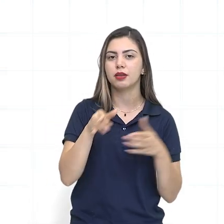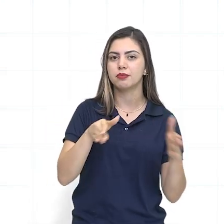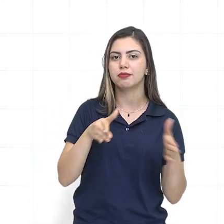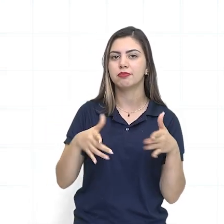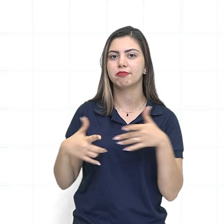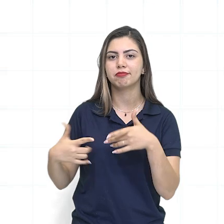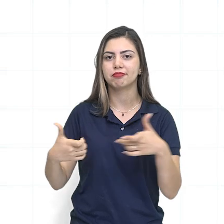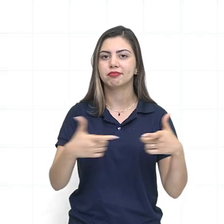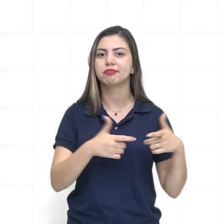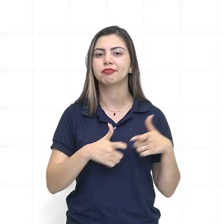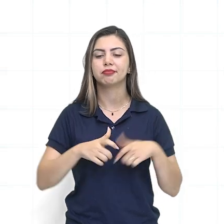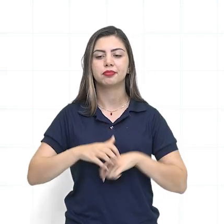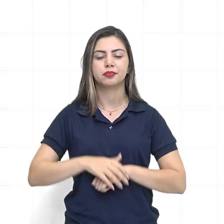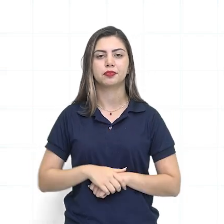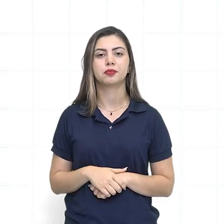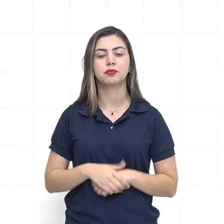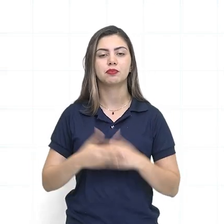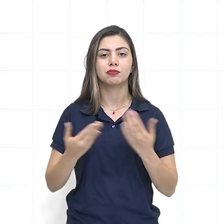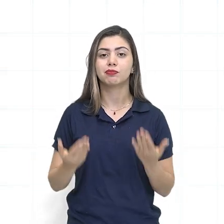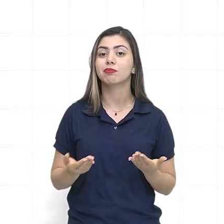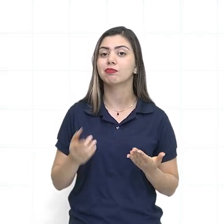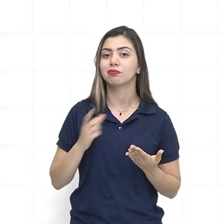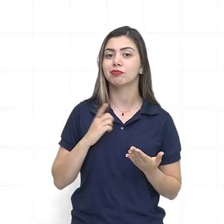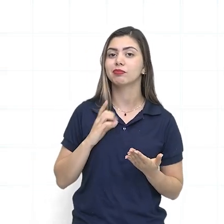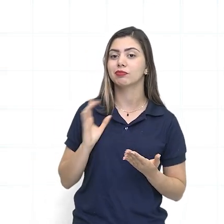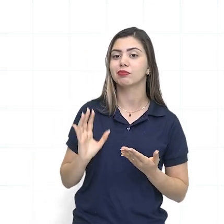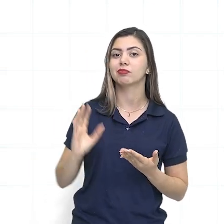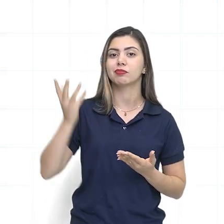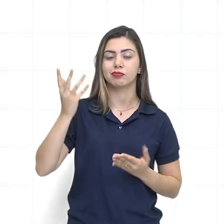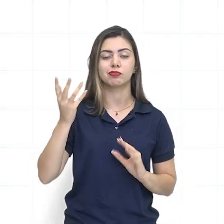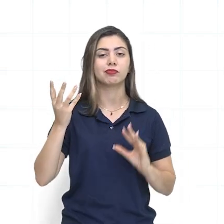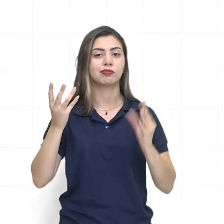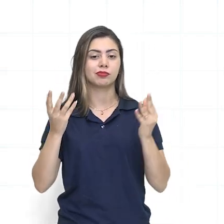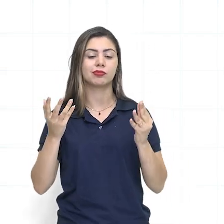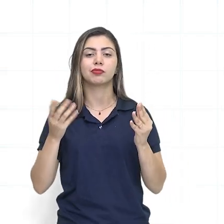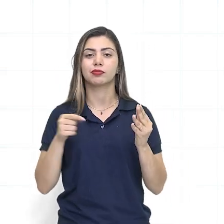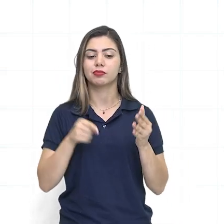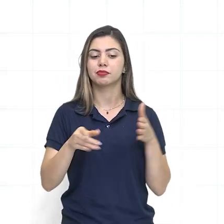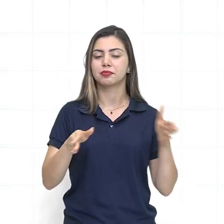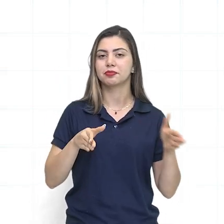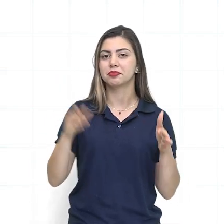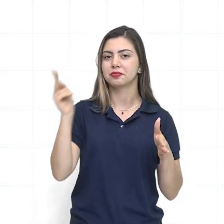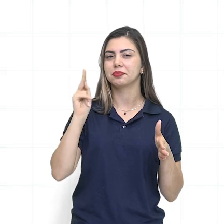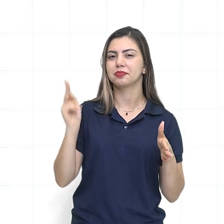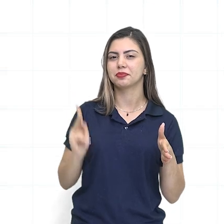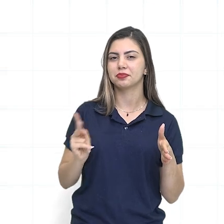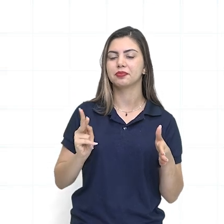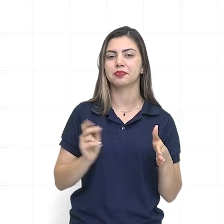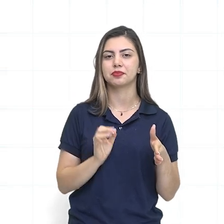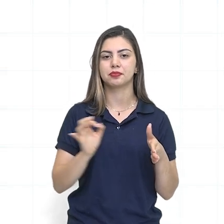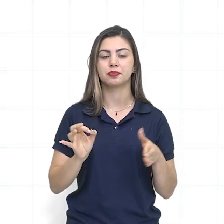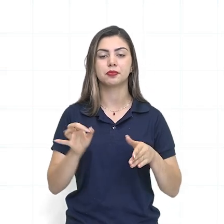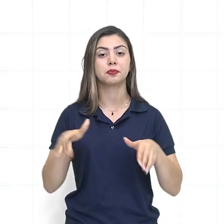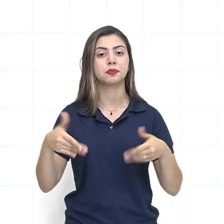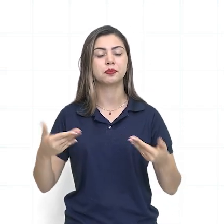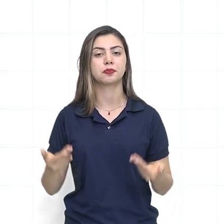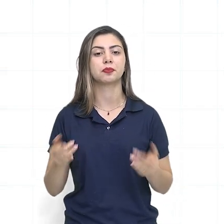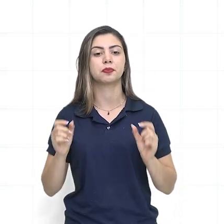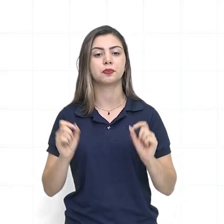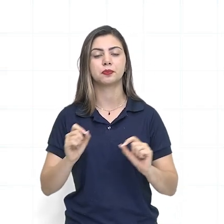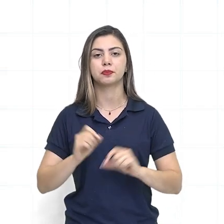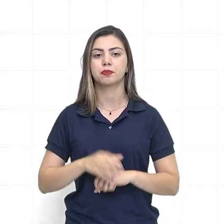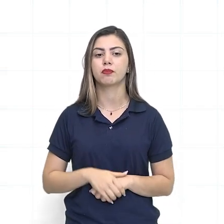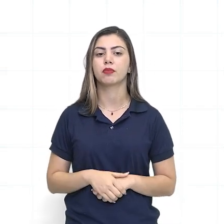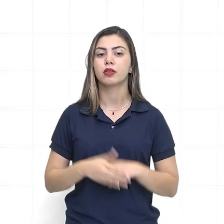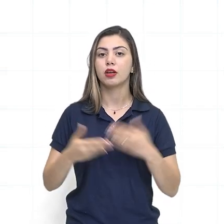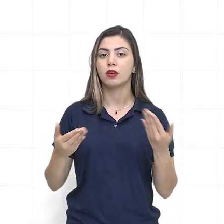né? Que aconteceu nesse momento histórico. Então, fazendo